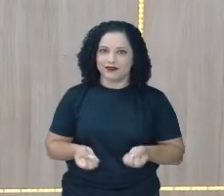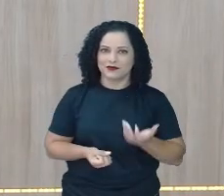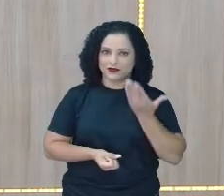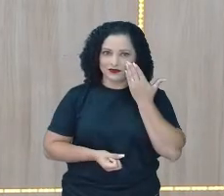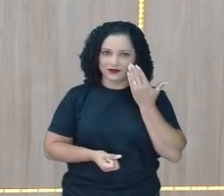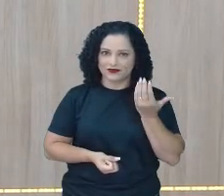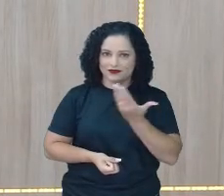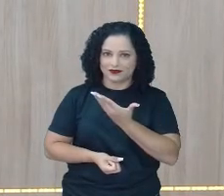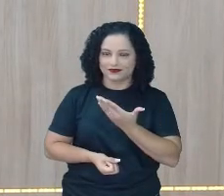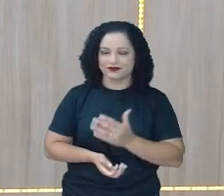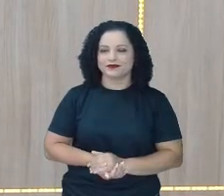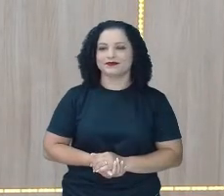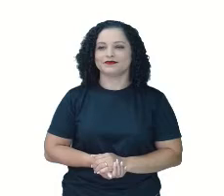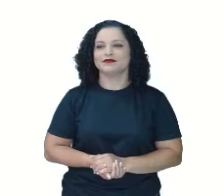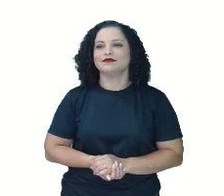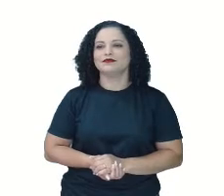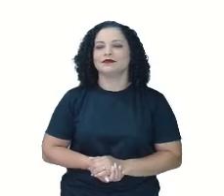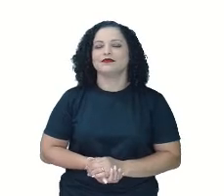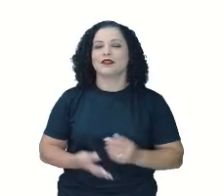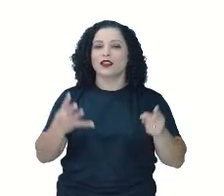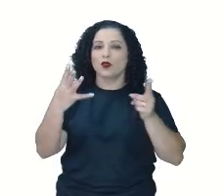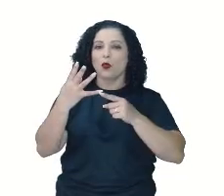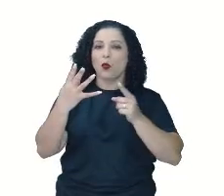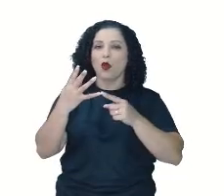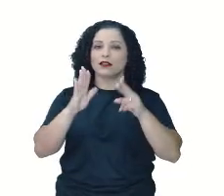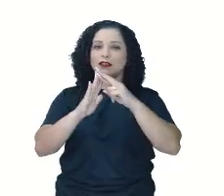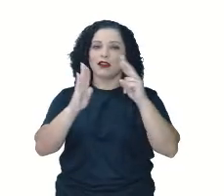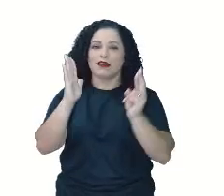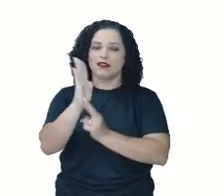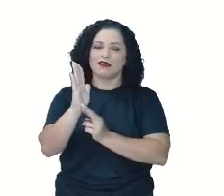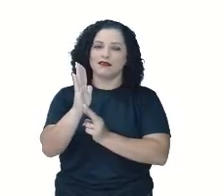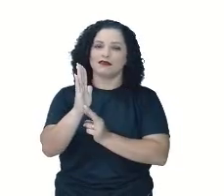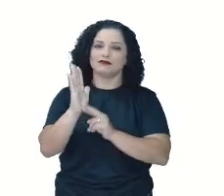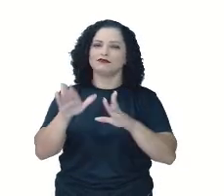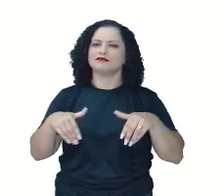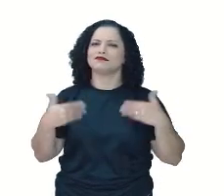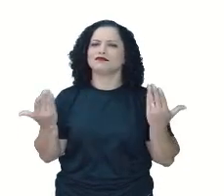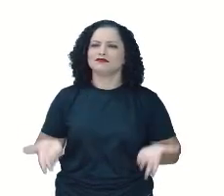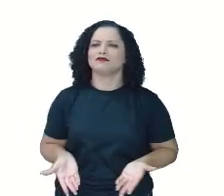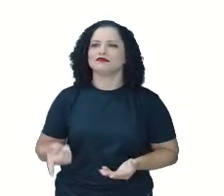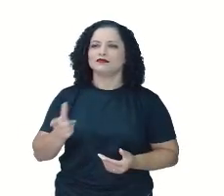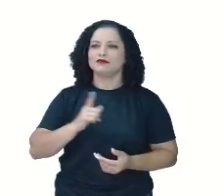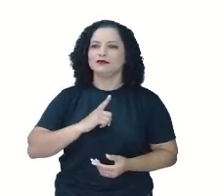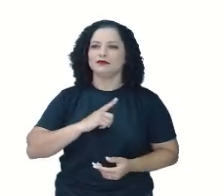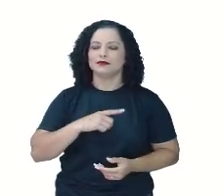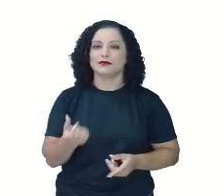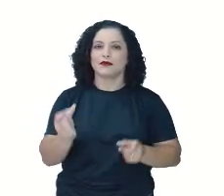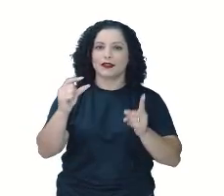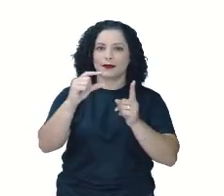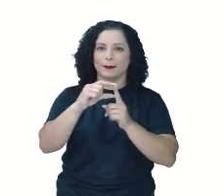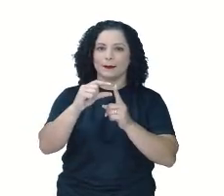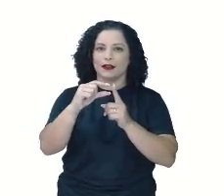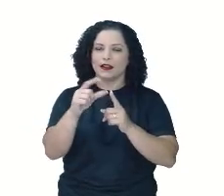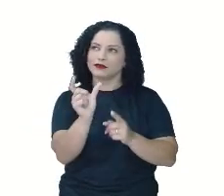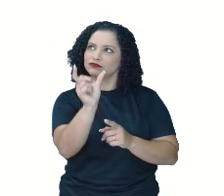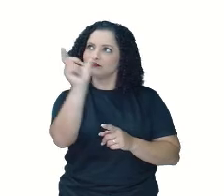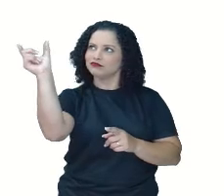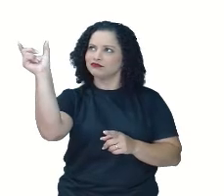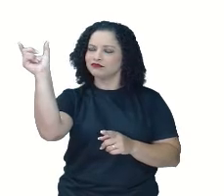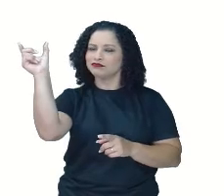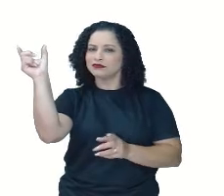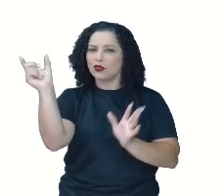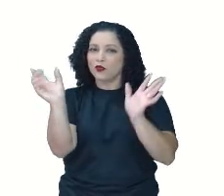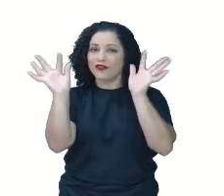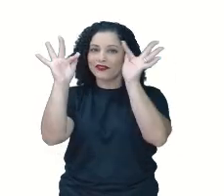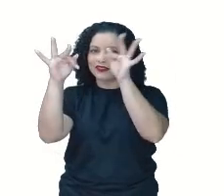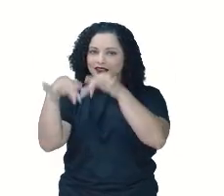alcançá-los. Quarta regra, para a gente colocar aqui, ó, questão de duas vogais mais S, ó. Palavras